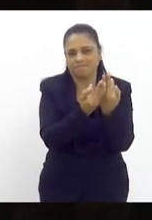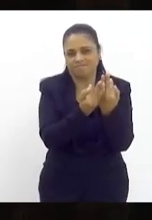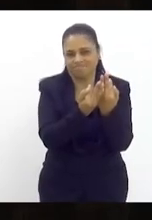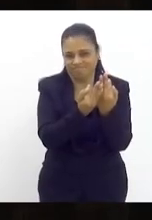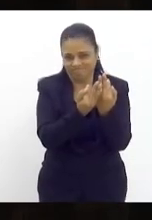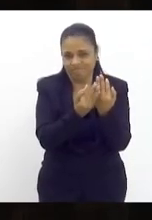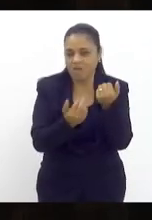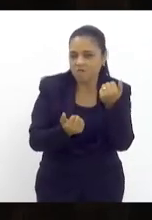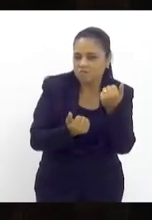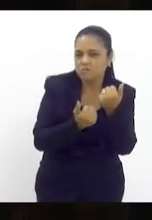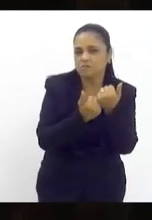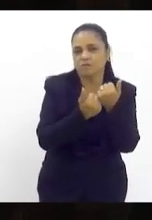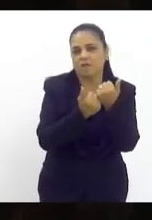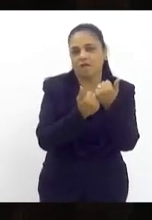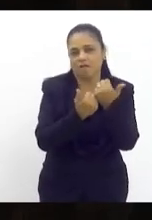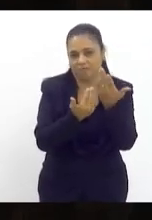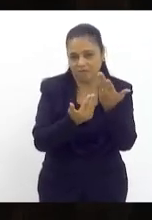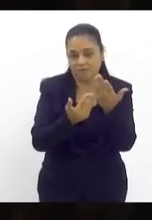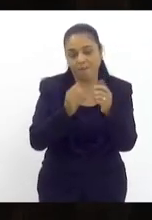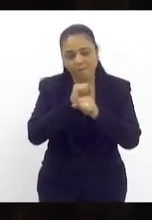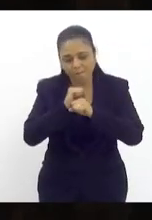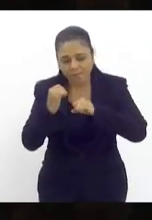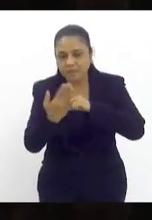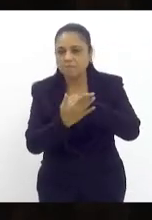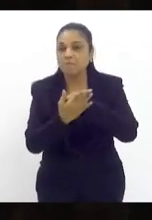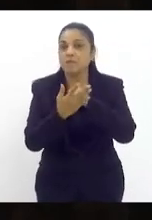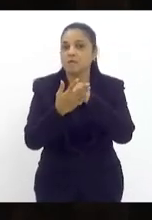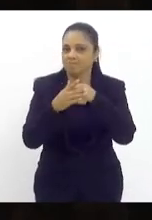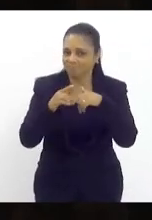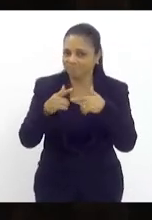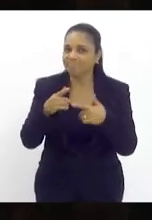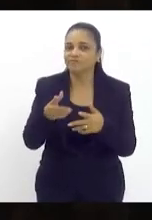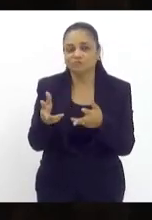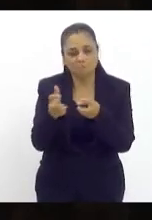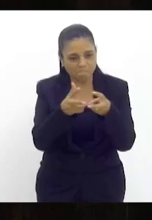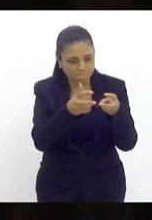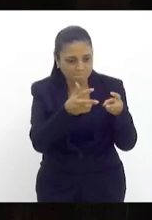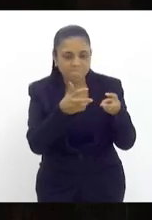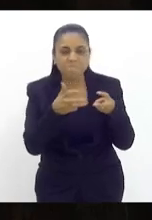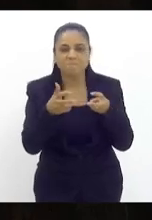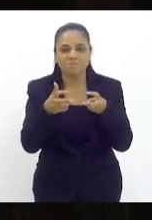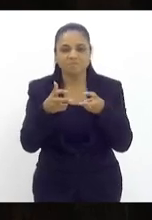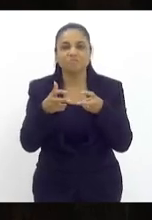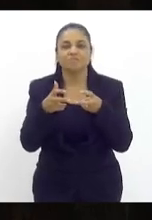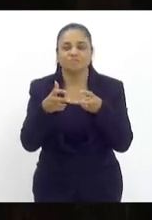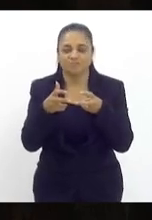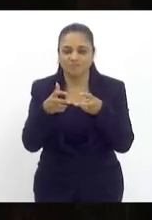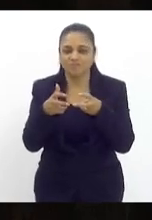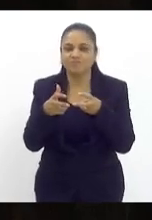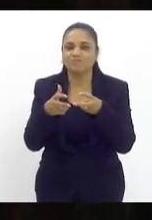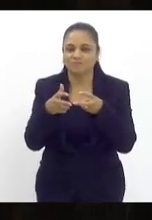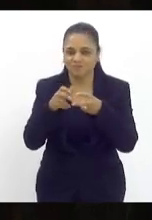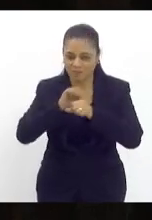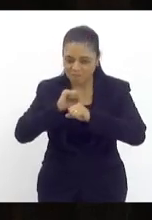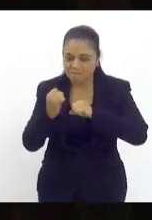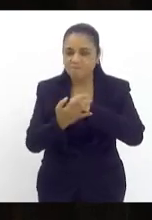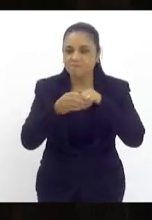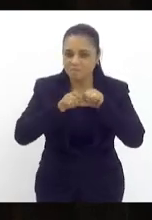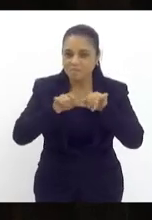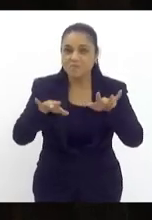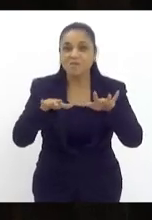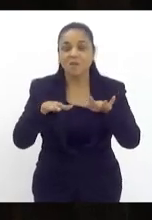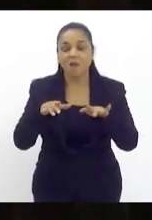tanto nisso durante a pandemia. E muitos pais perceberam, nessa época, como era importante a figura